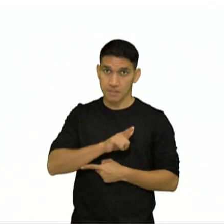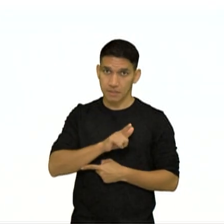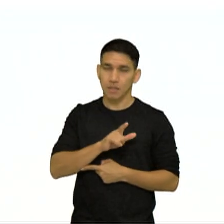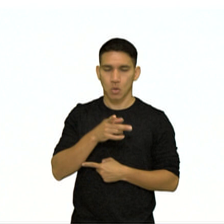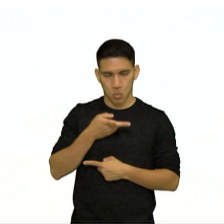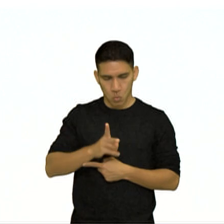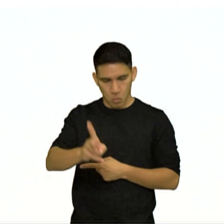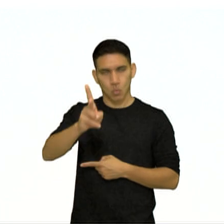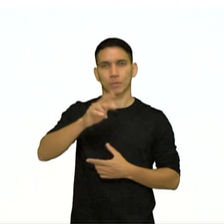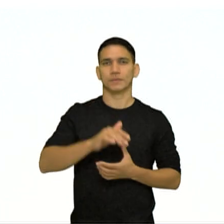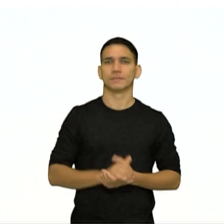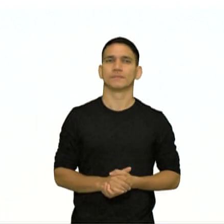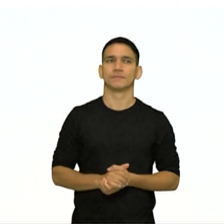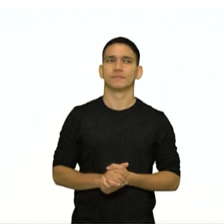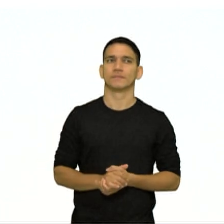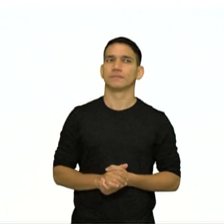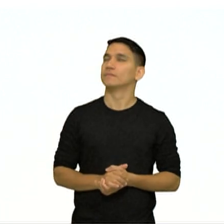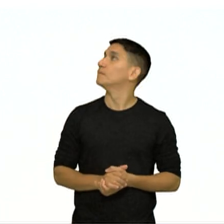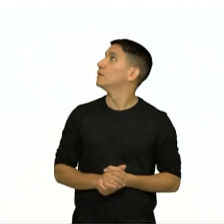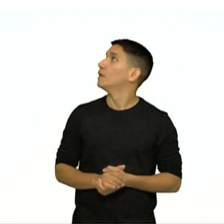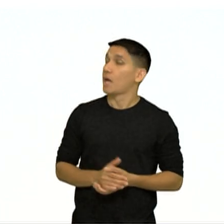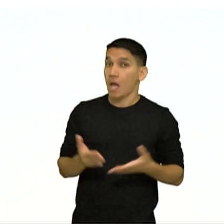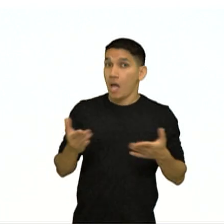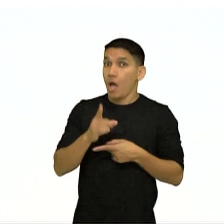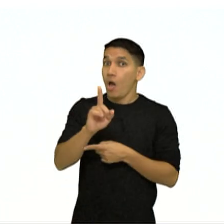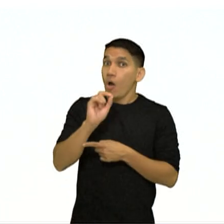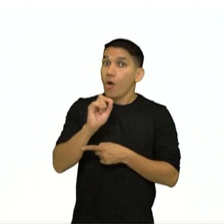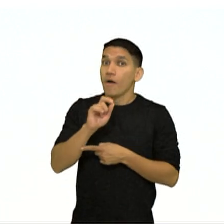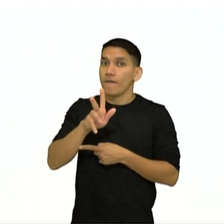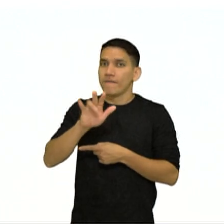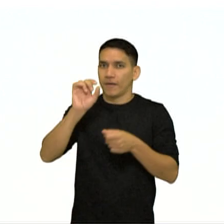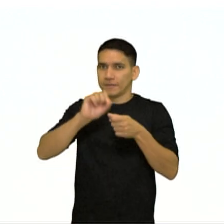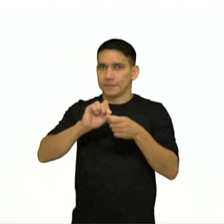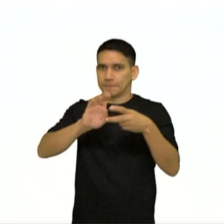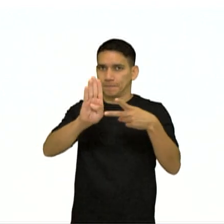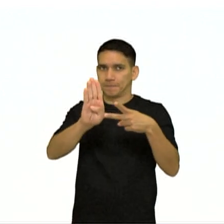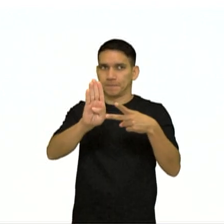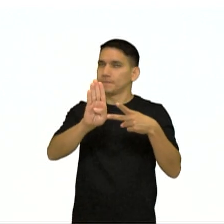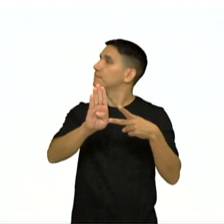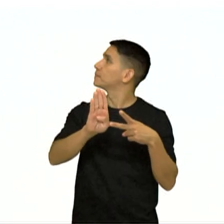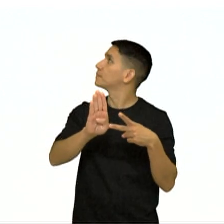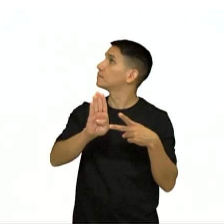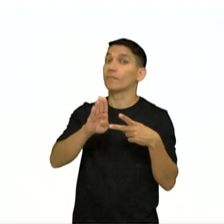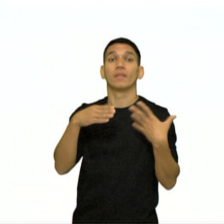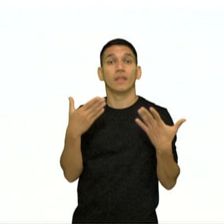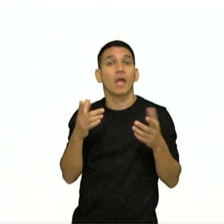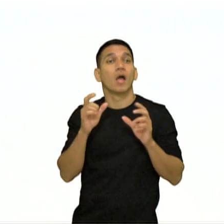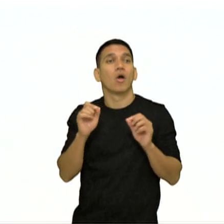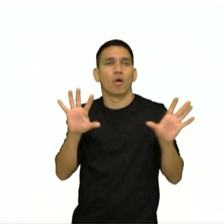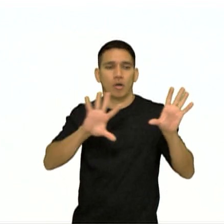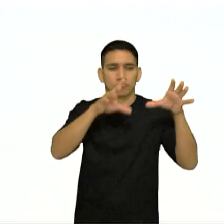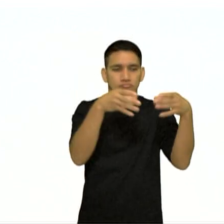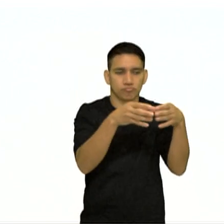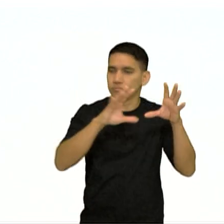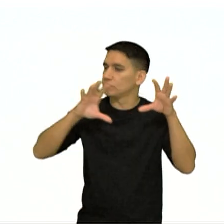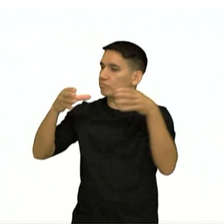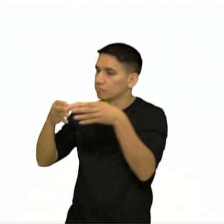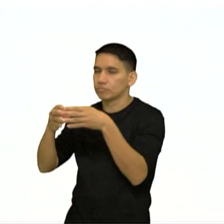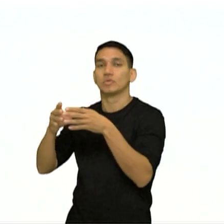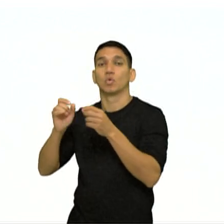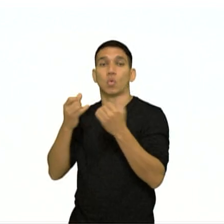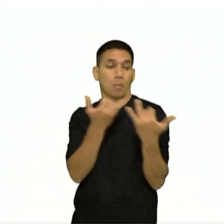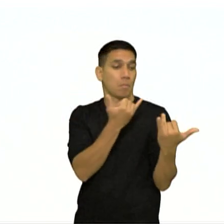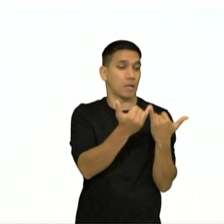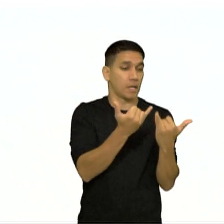vamos continuar então e agora a gente tem que resolver a letra bem né eu tô na letra B Olha eu juntei os termos semelhantes